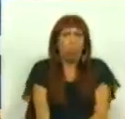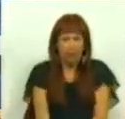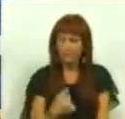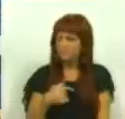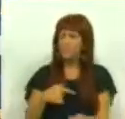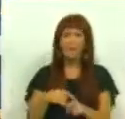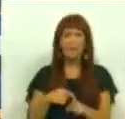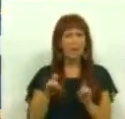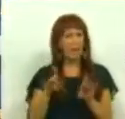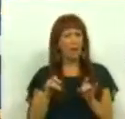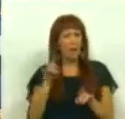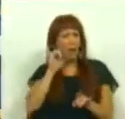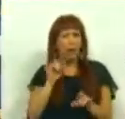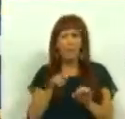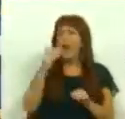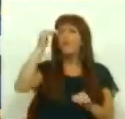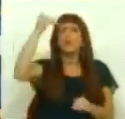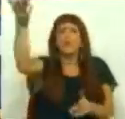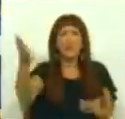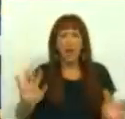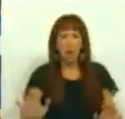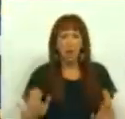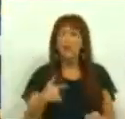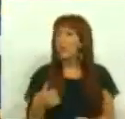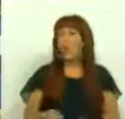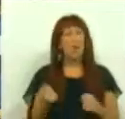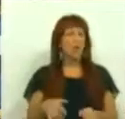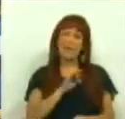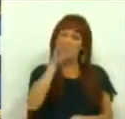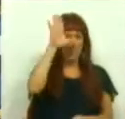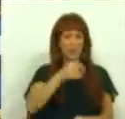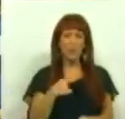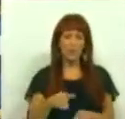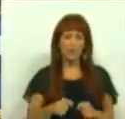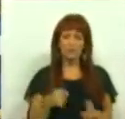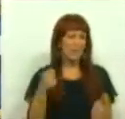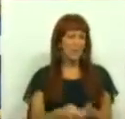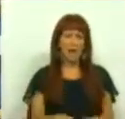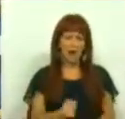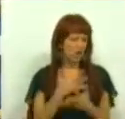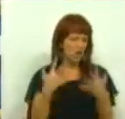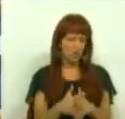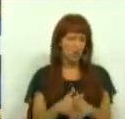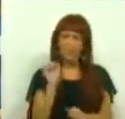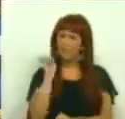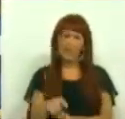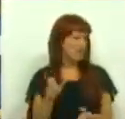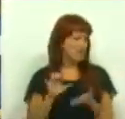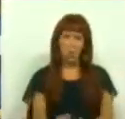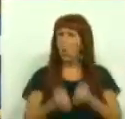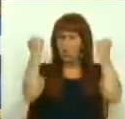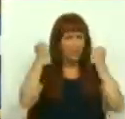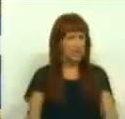não previne ocorrências semelhantes no futuro, não consegue também, Sr. Primeiro-Ministro, sanear de forma estrutural as suas